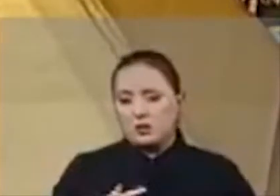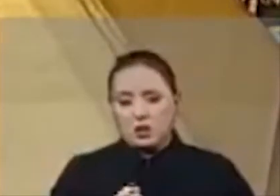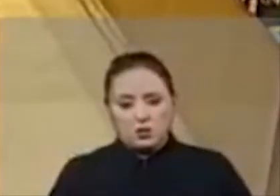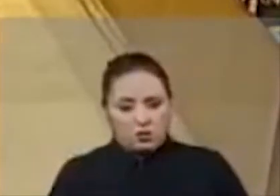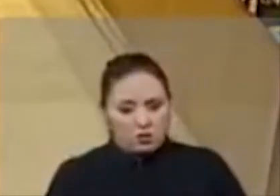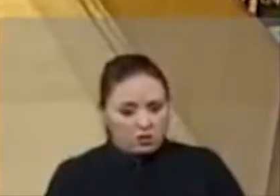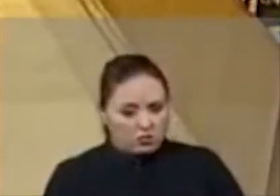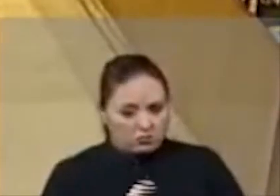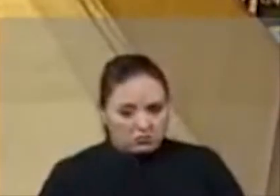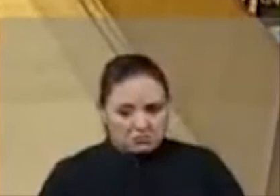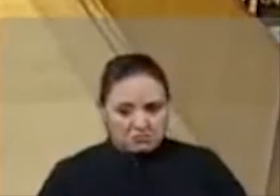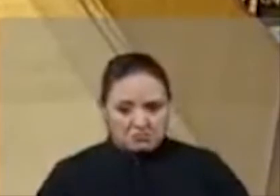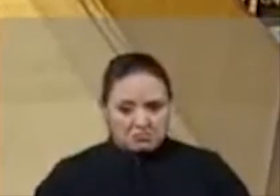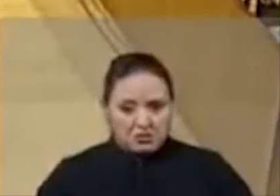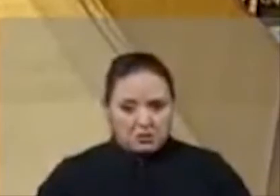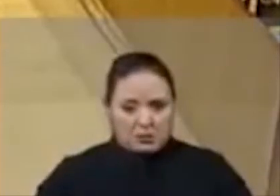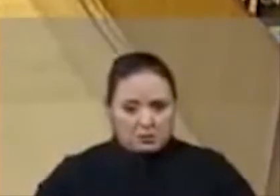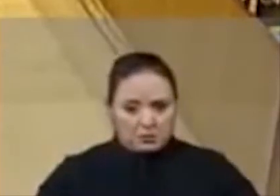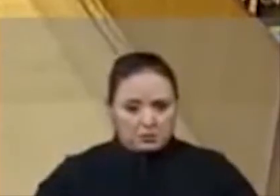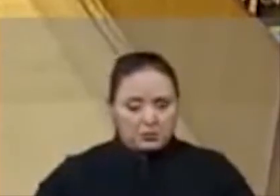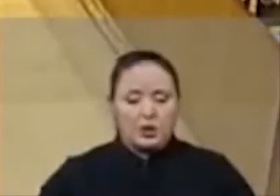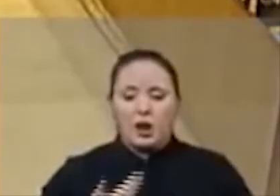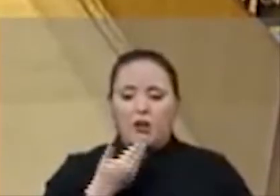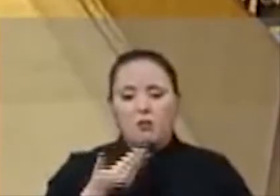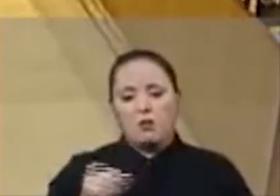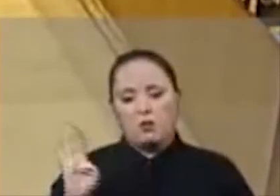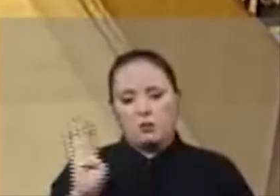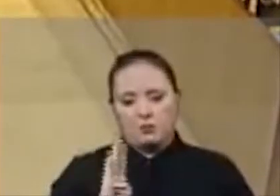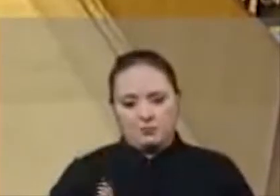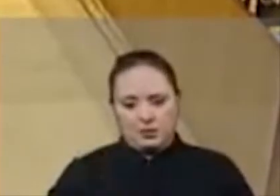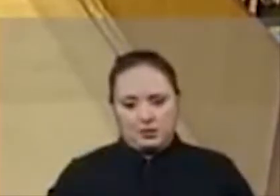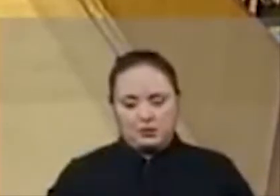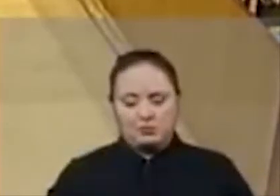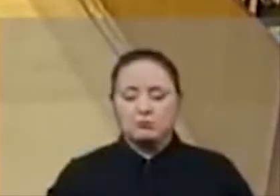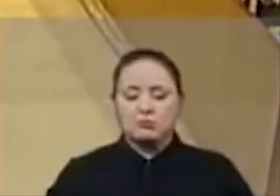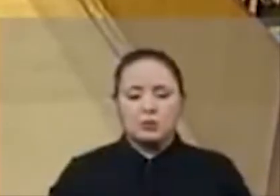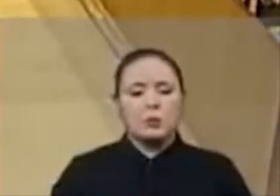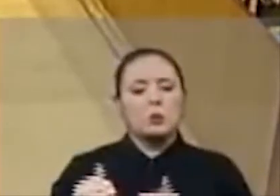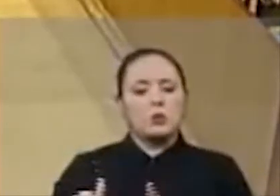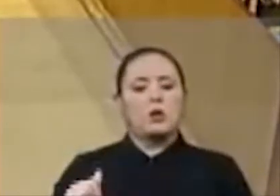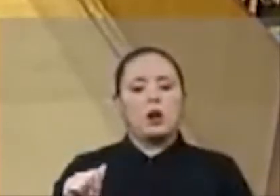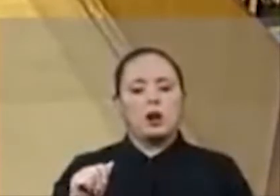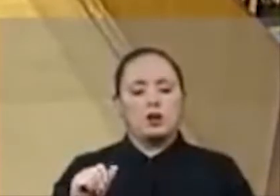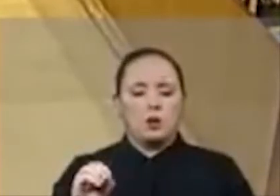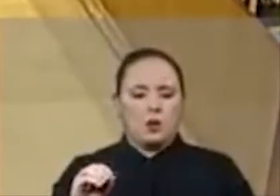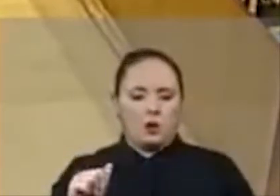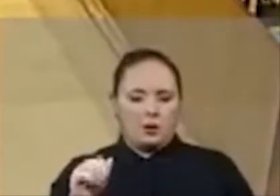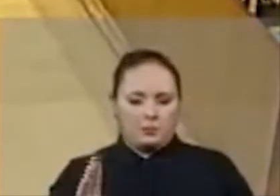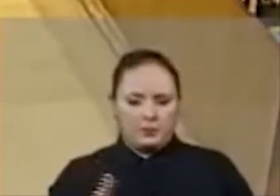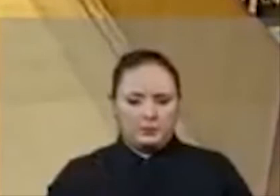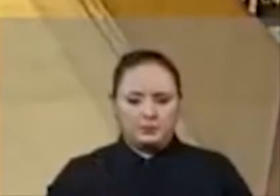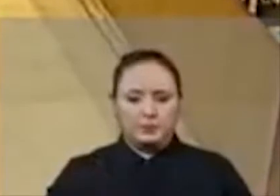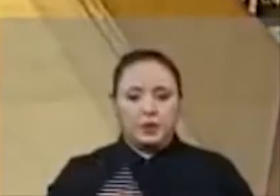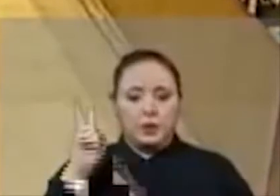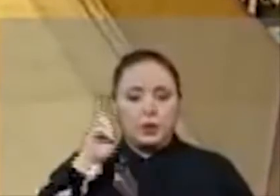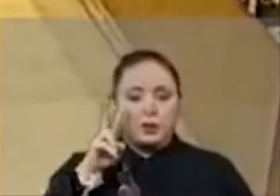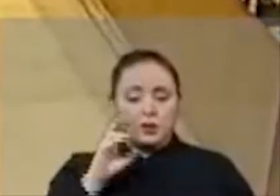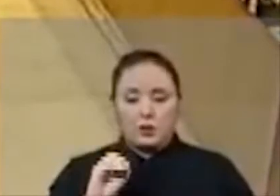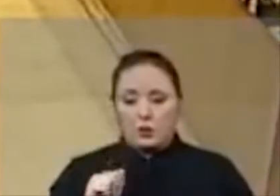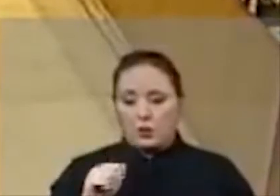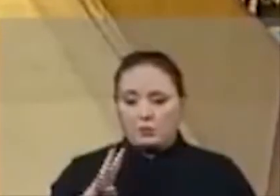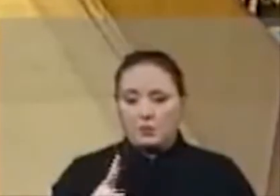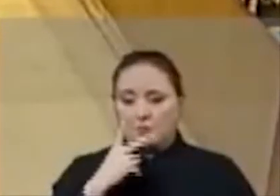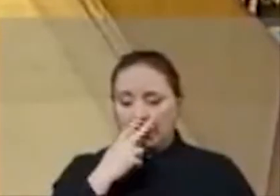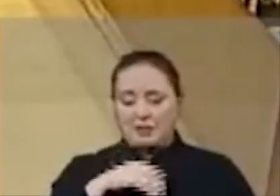de relevantes serviços prestados ao Brasil. E a própria advocacia. A história da OAB se confunde com a própria história